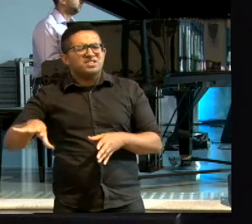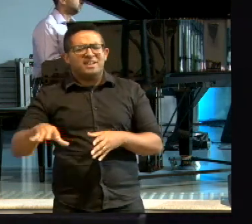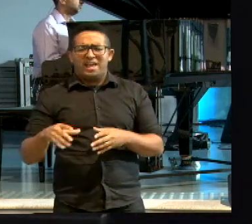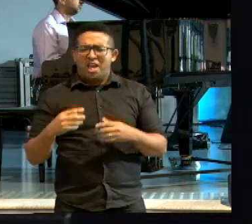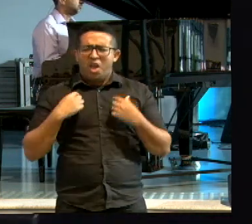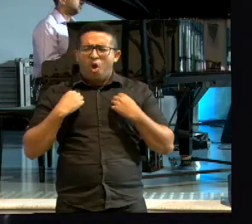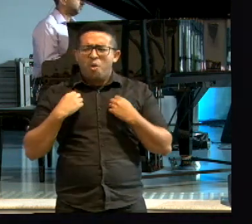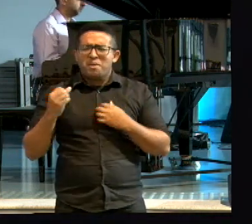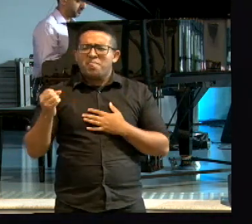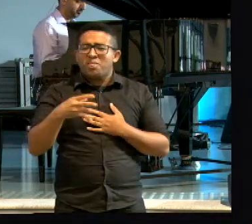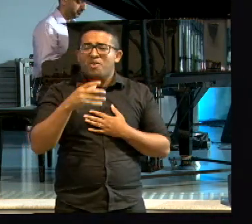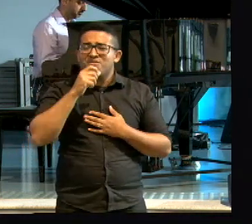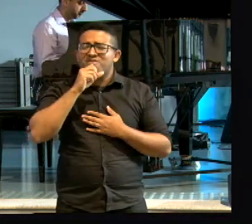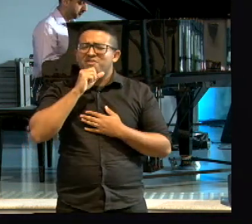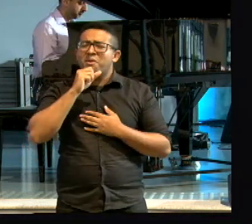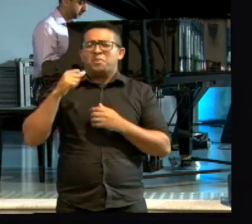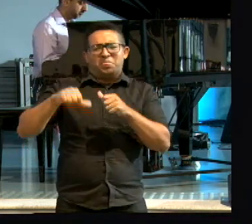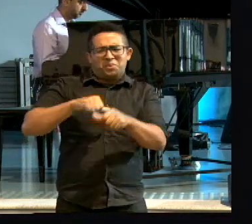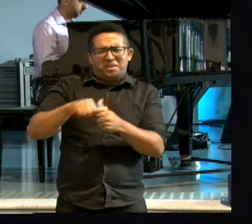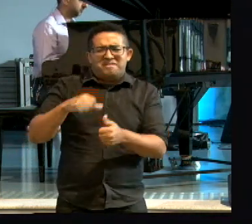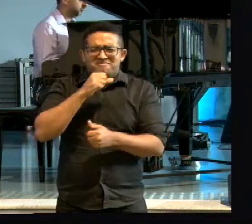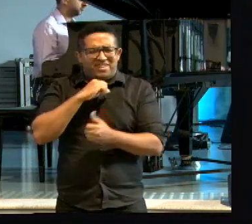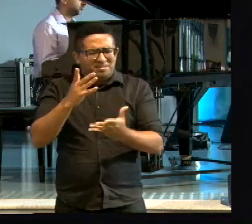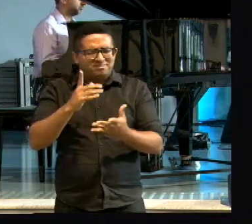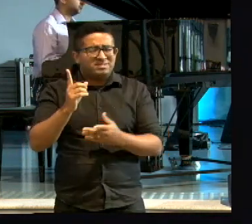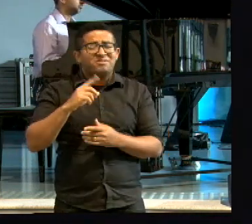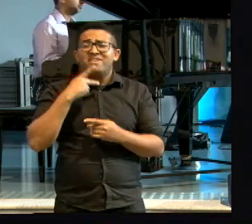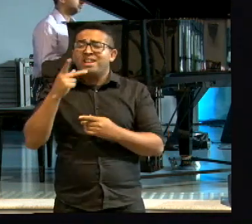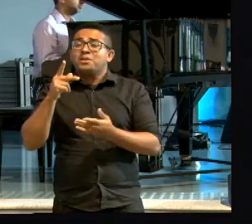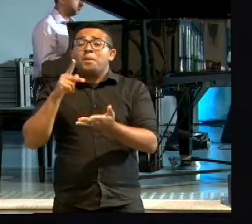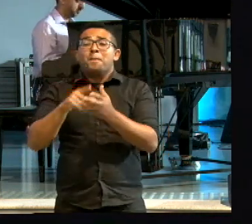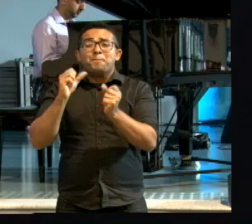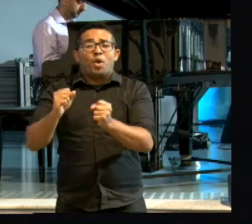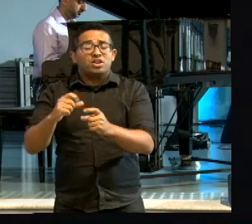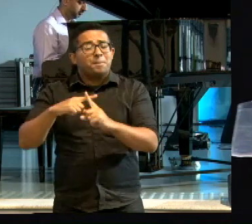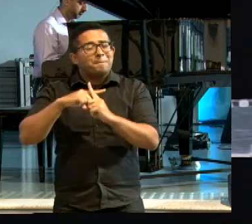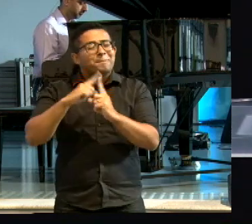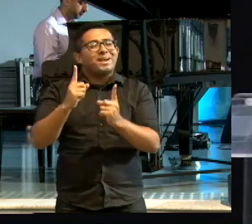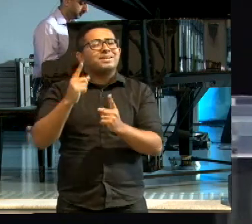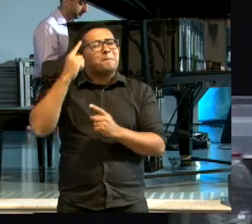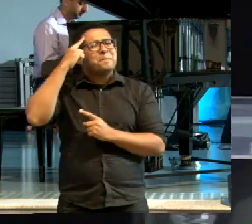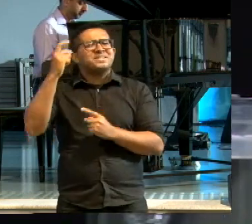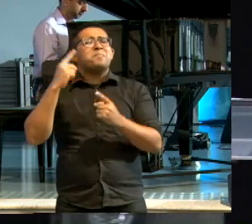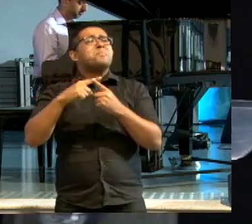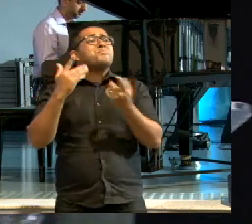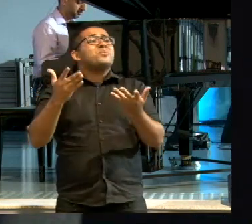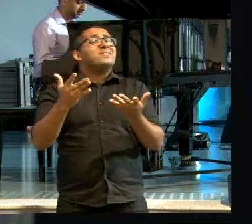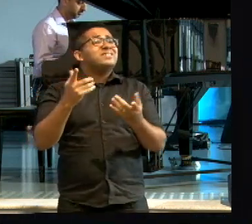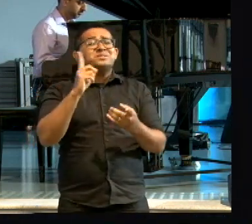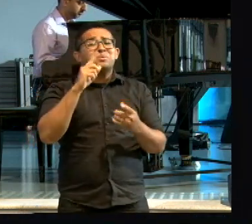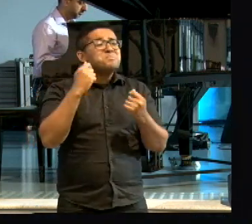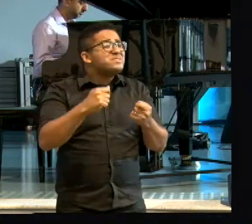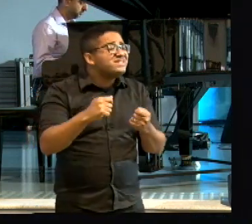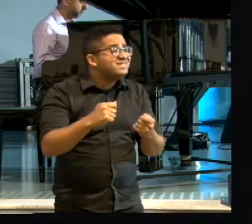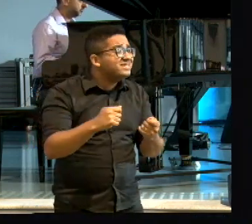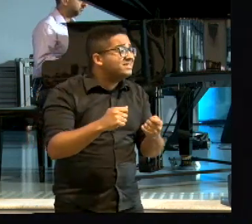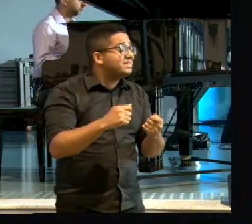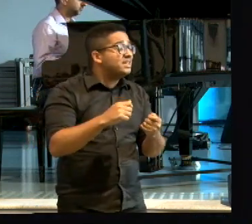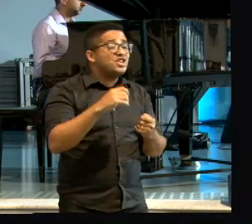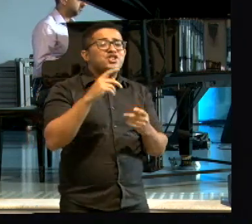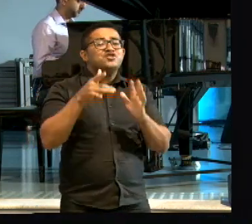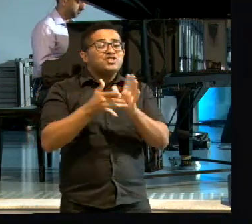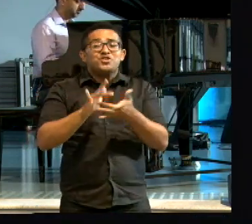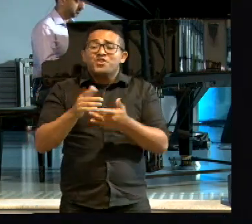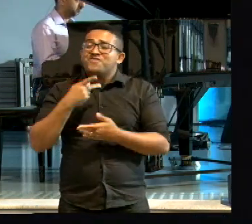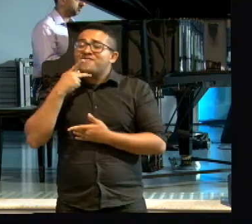o velho, ele não está falando de impossibilidade, ele está falando de bom senso. Mas não haveria razão para ele tocar no assunto se ele não